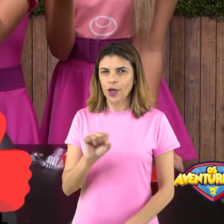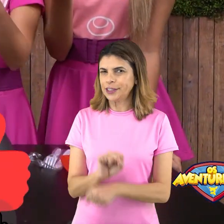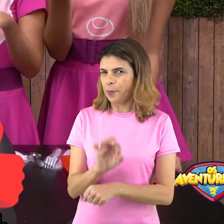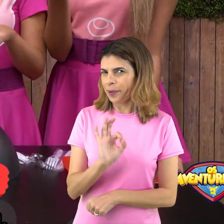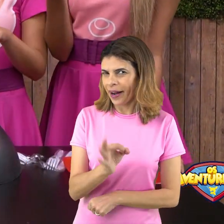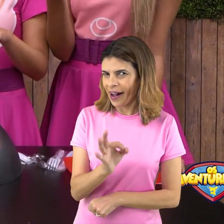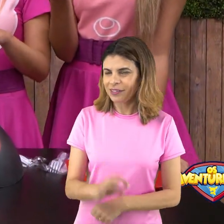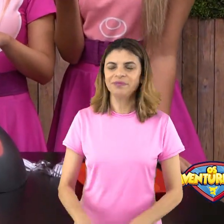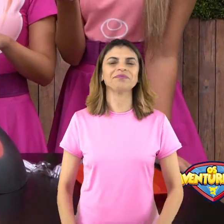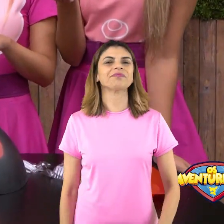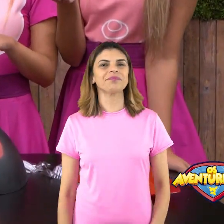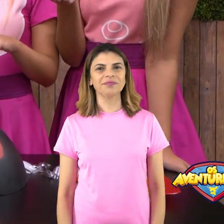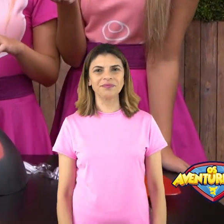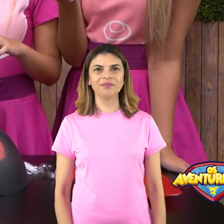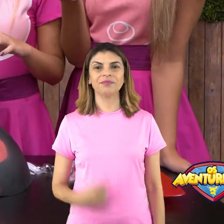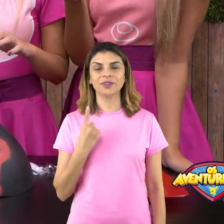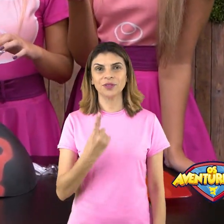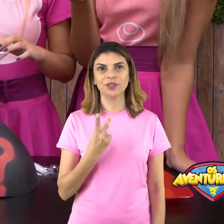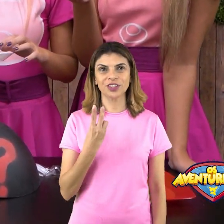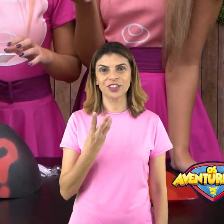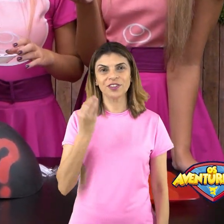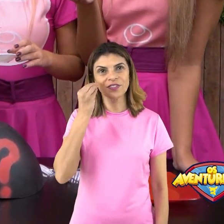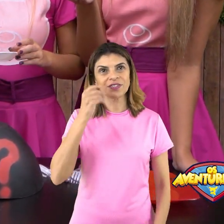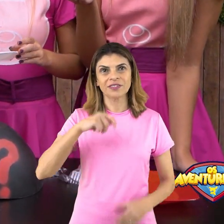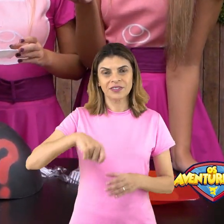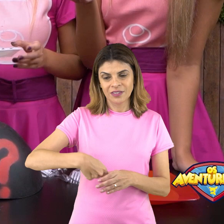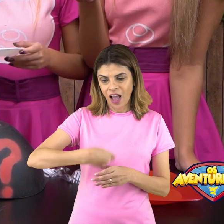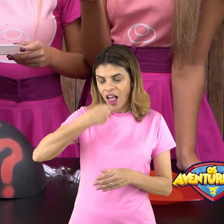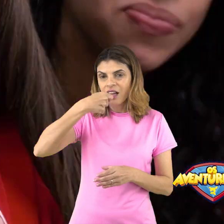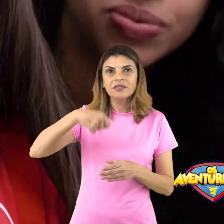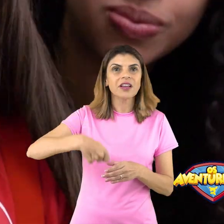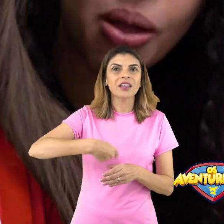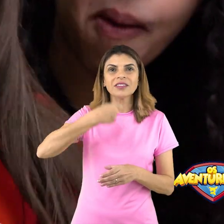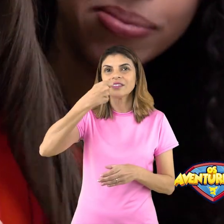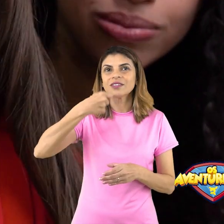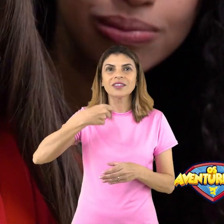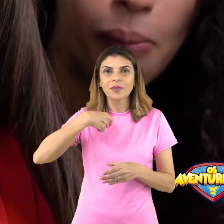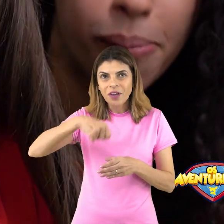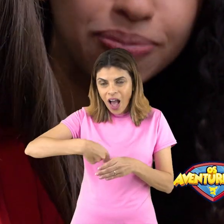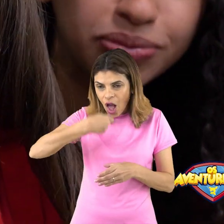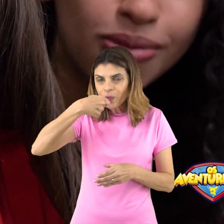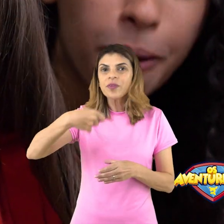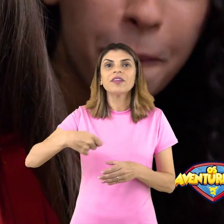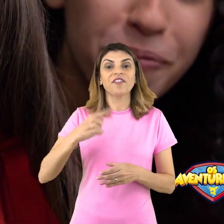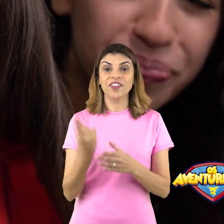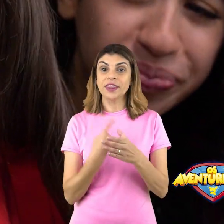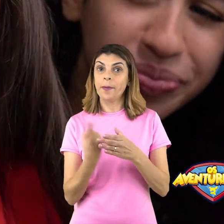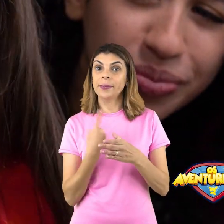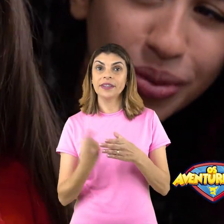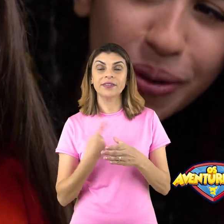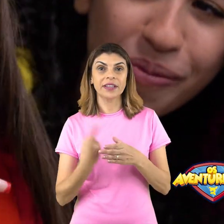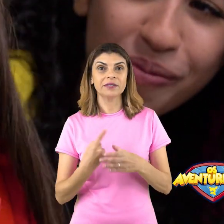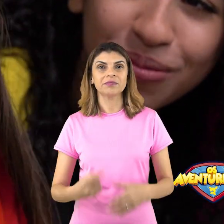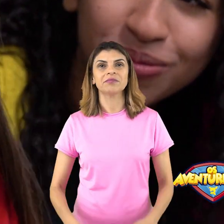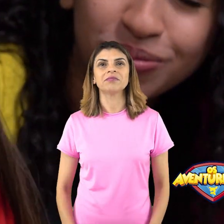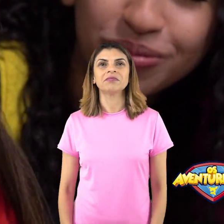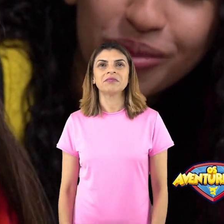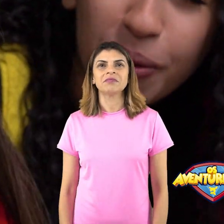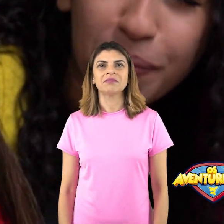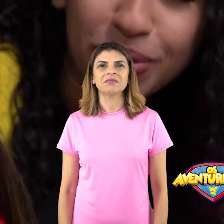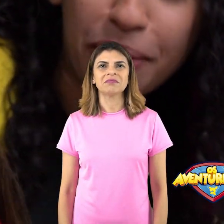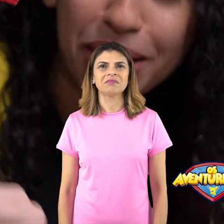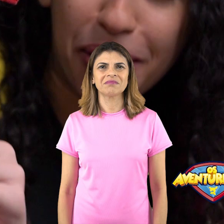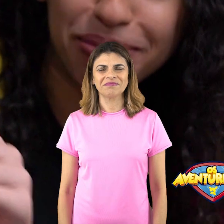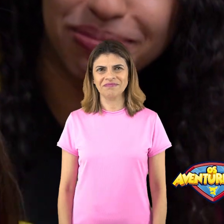esperavam. Gente, vai lá. Um, dois, três. Gente, não fica no garfo, né? Vai. Vitamina. Boa.